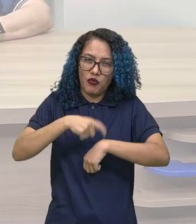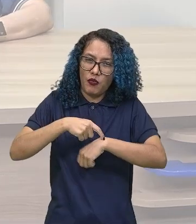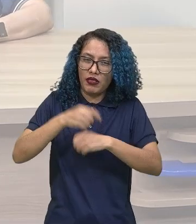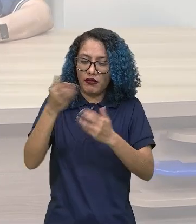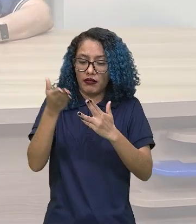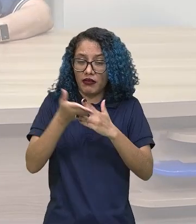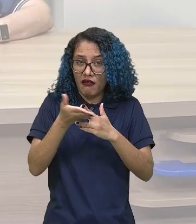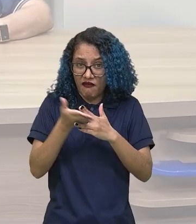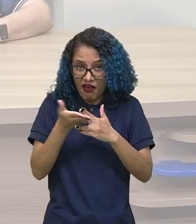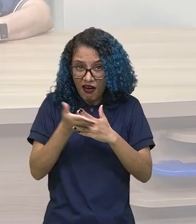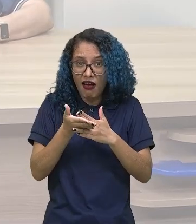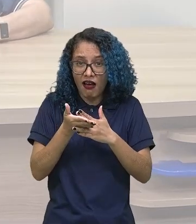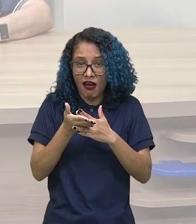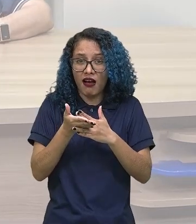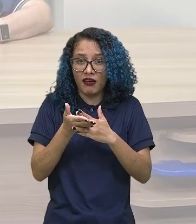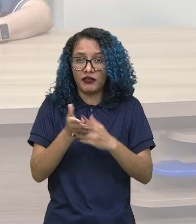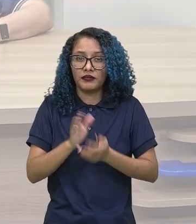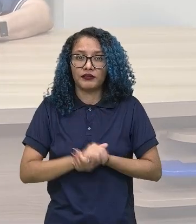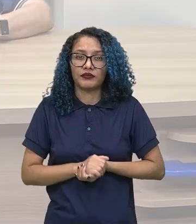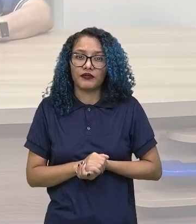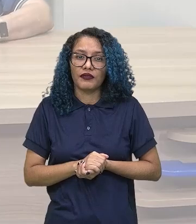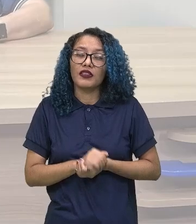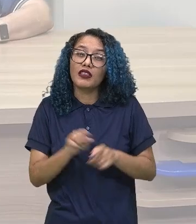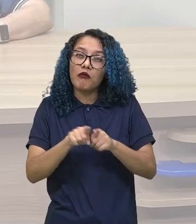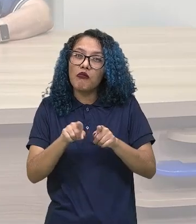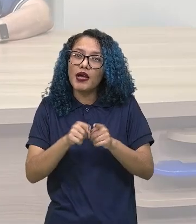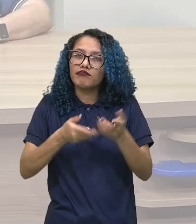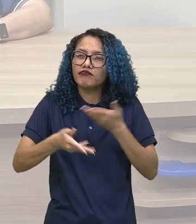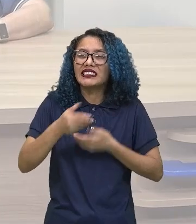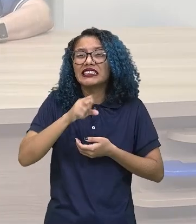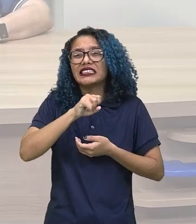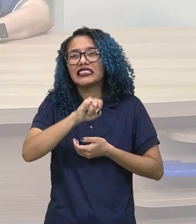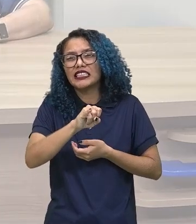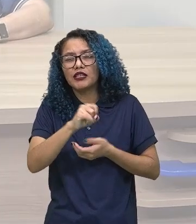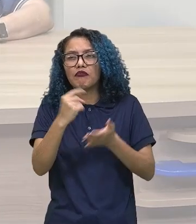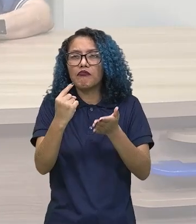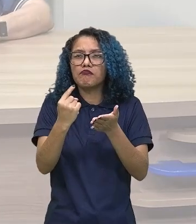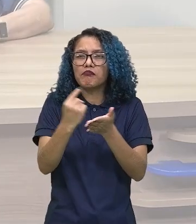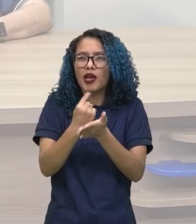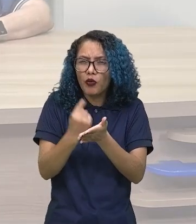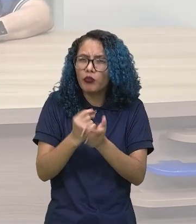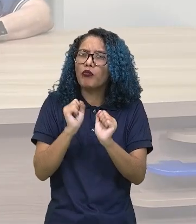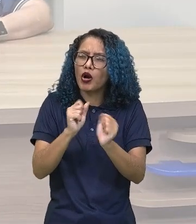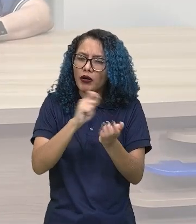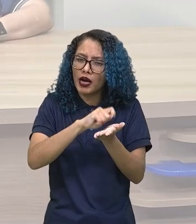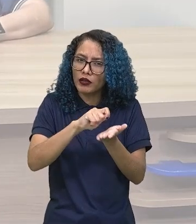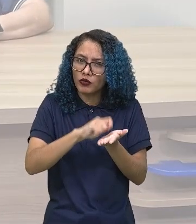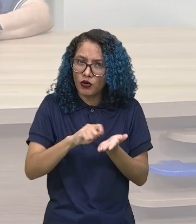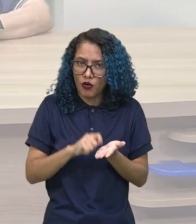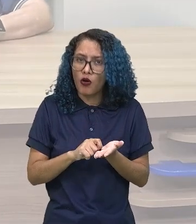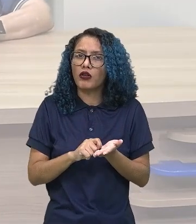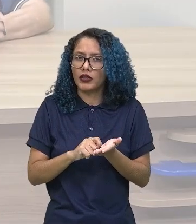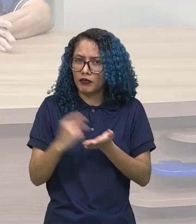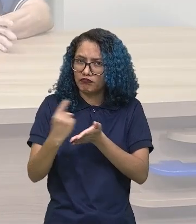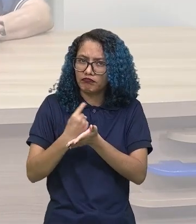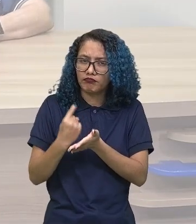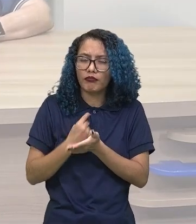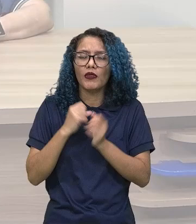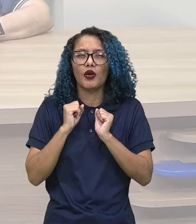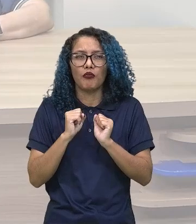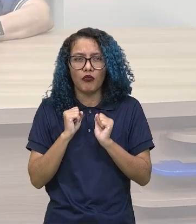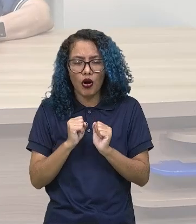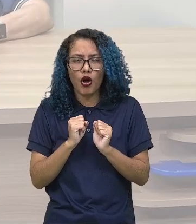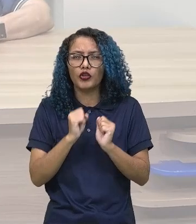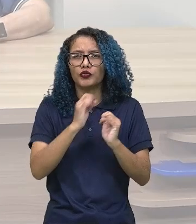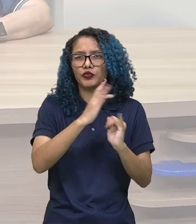formos começar com a interatividade, anotem as perguntas de vocês e podem estar colocando pelo